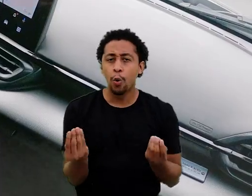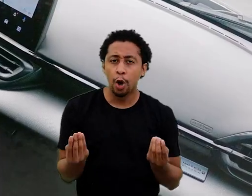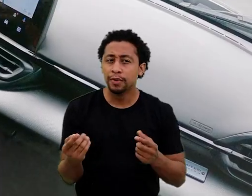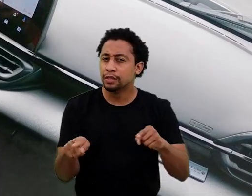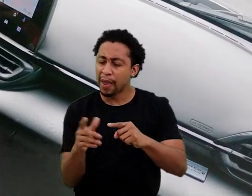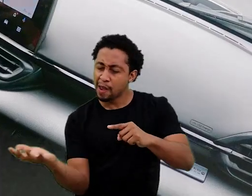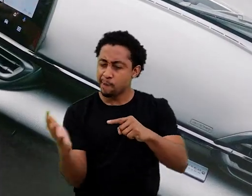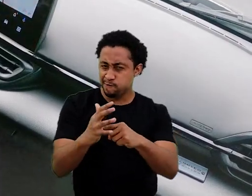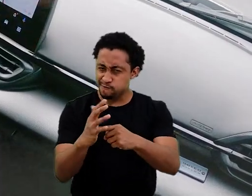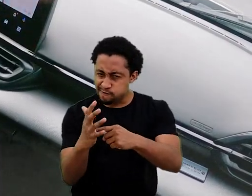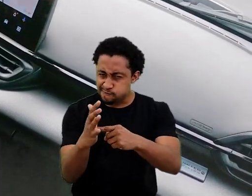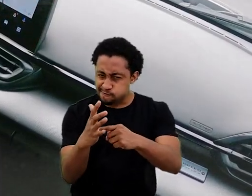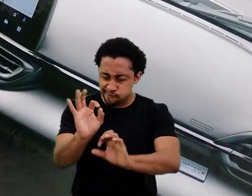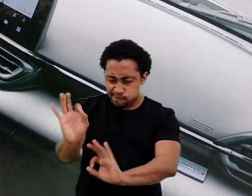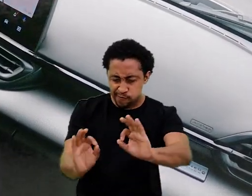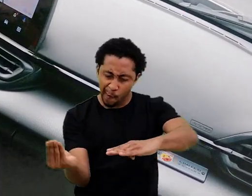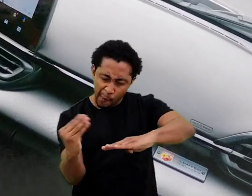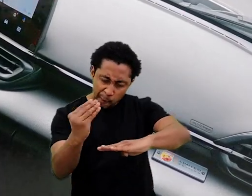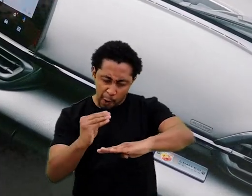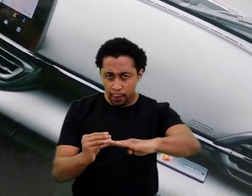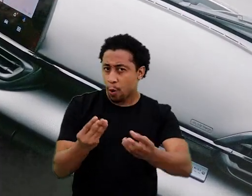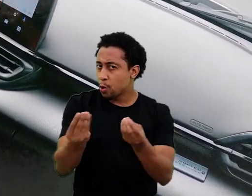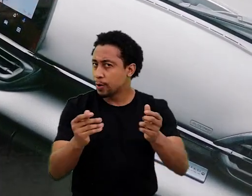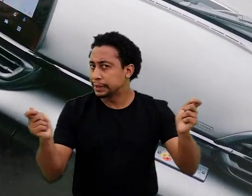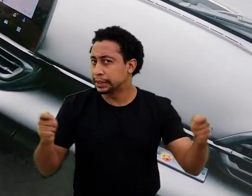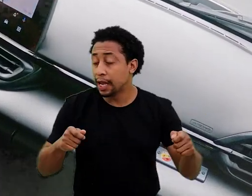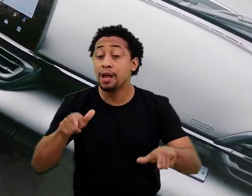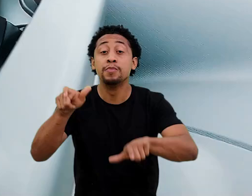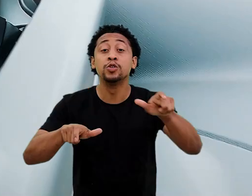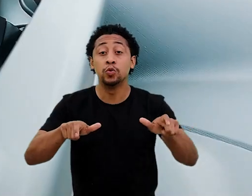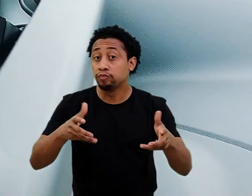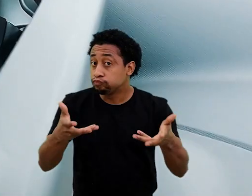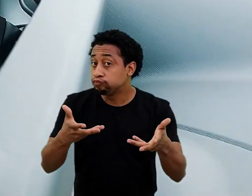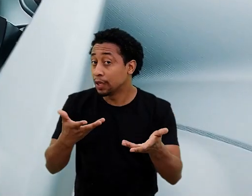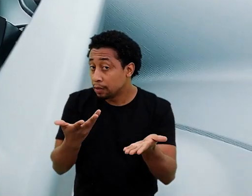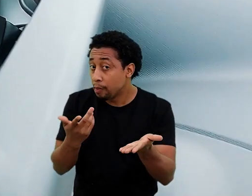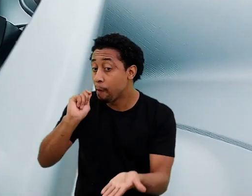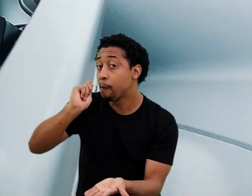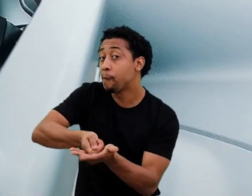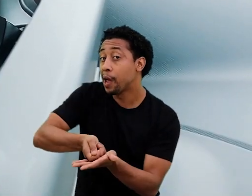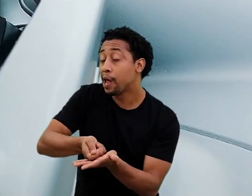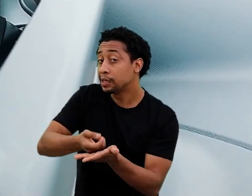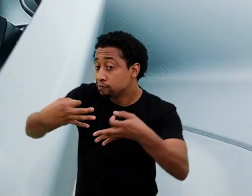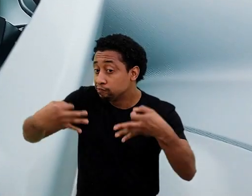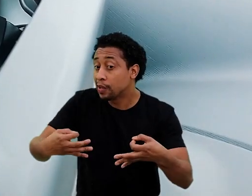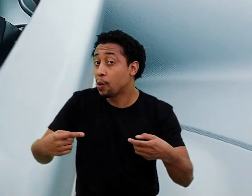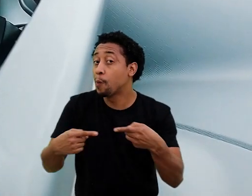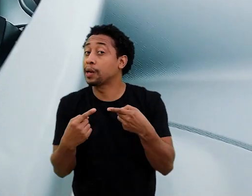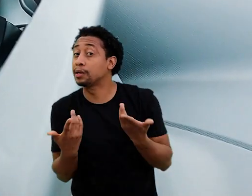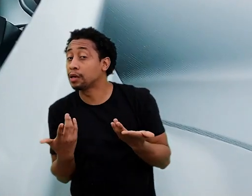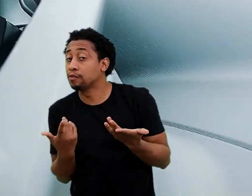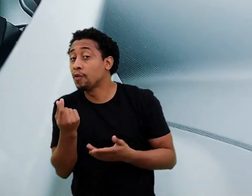uma plataforma compacta, quanto as pessoas estão dispostas a pagar por esse luxo a mais, e também explorando aí o limite daquele terreno